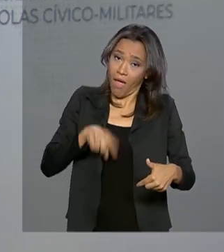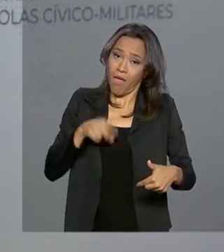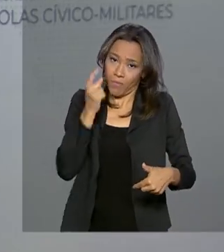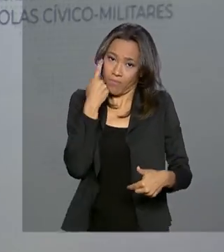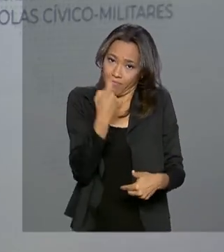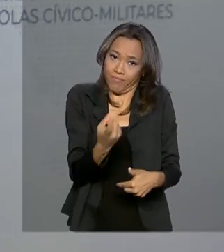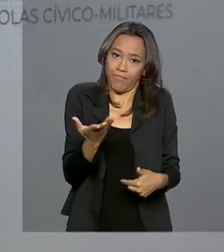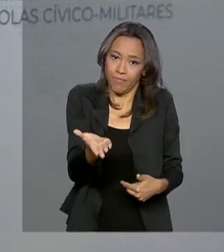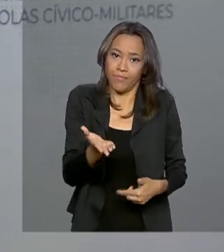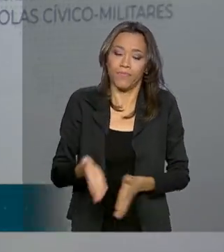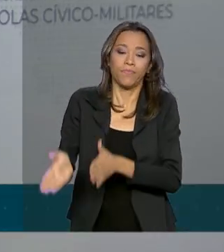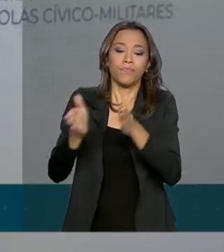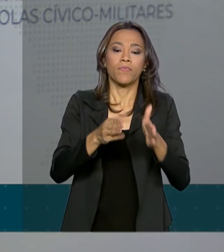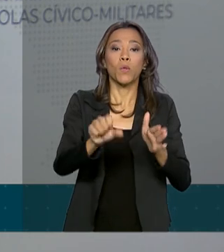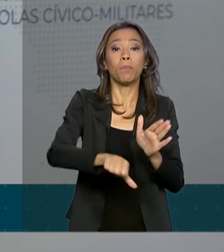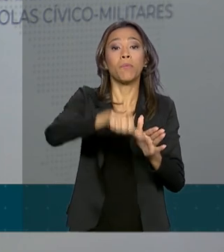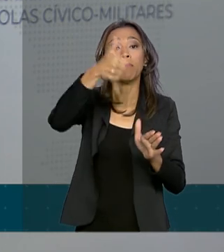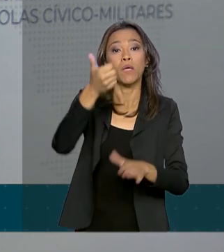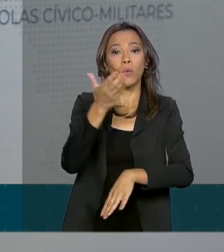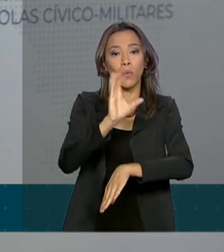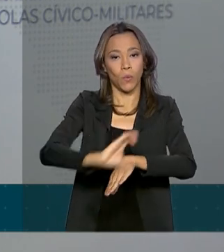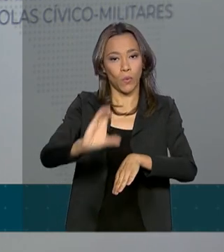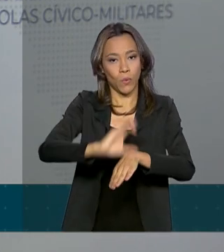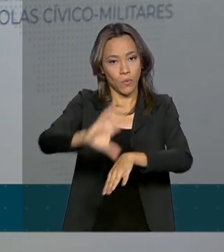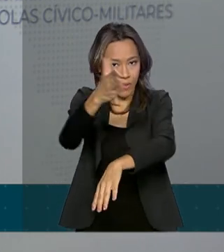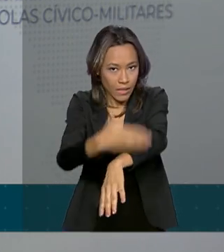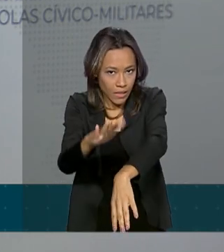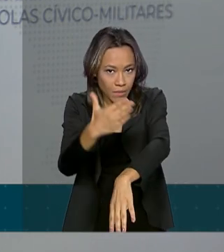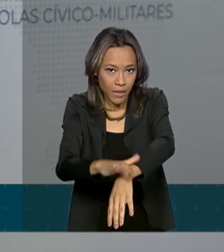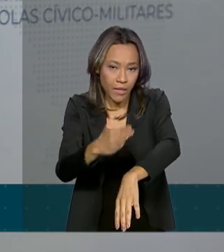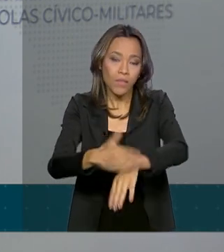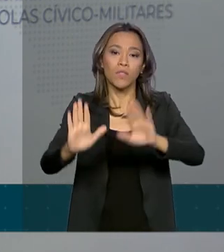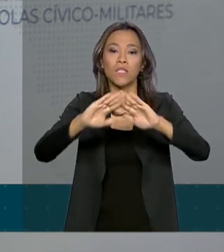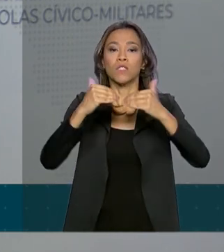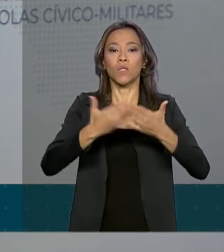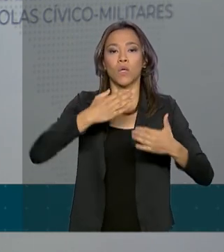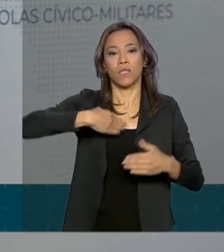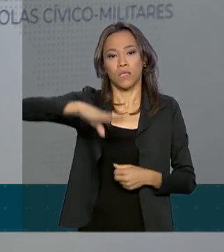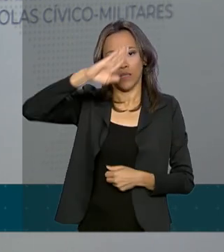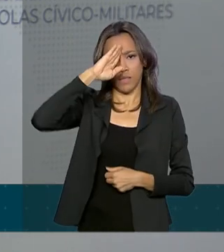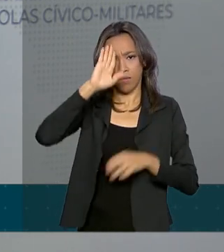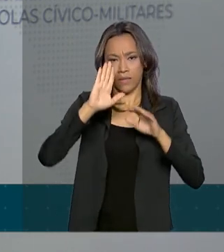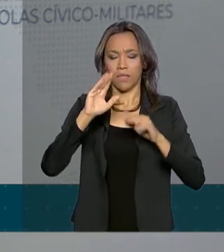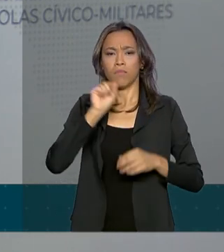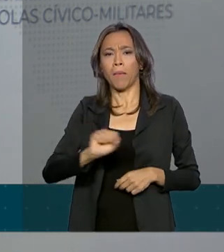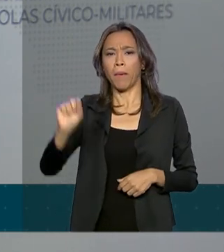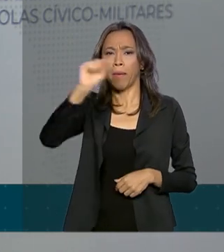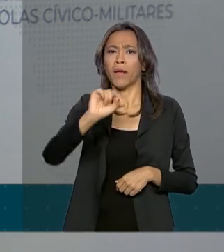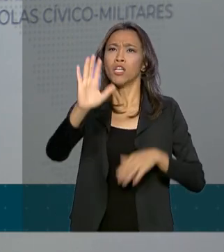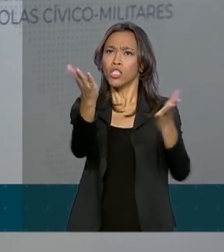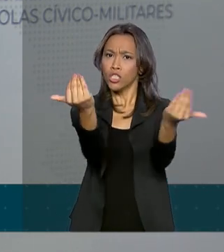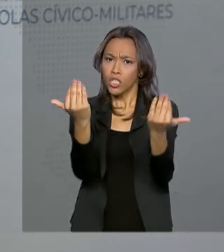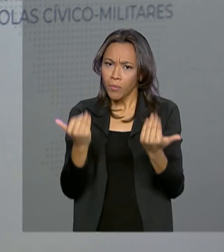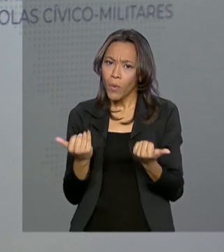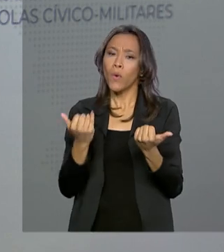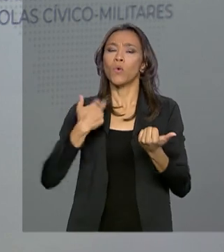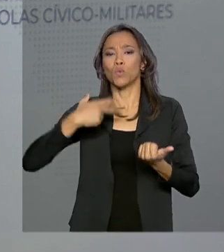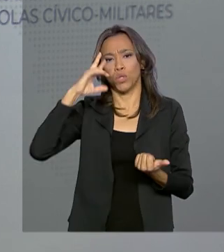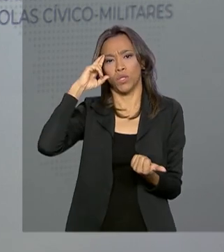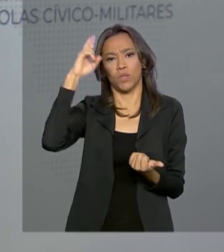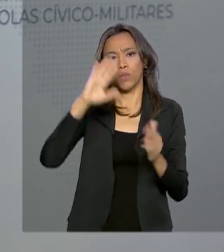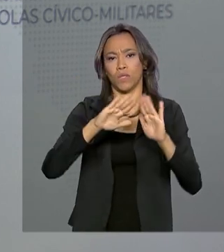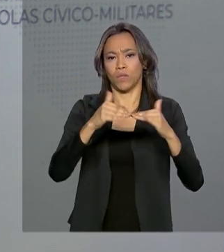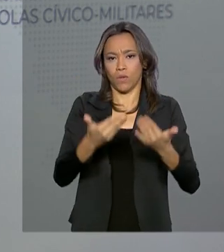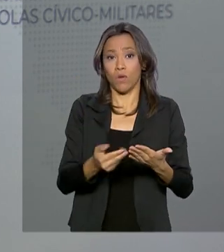O primeiro curso de capacitação das escolas cívico-militares pelo Ministério da Educação reuniu diretores das instituições que